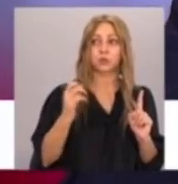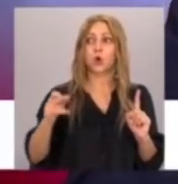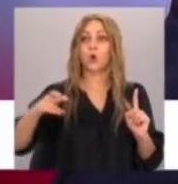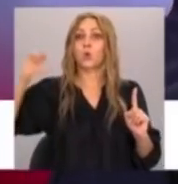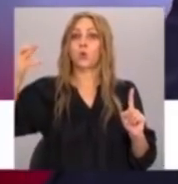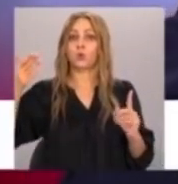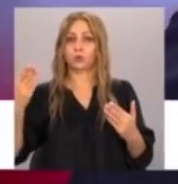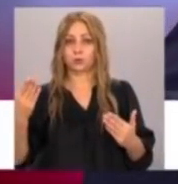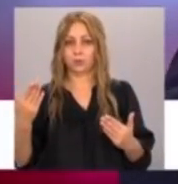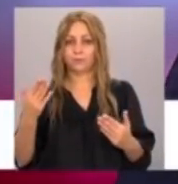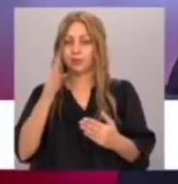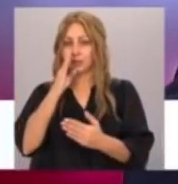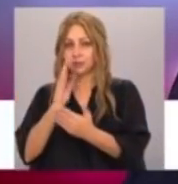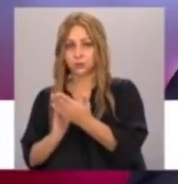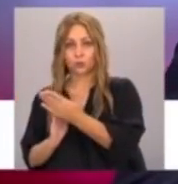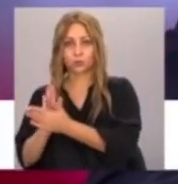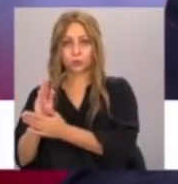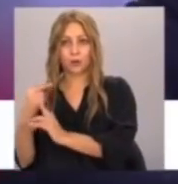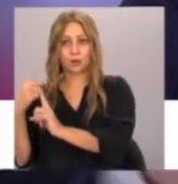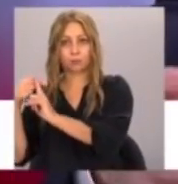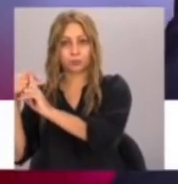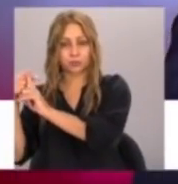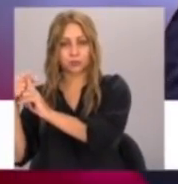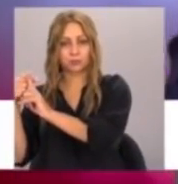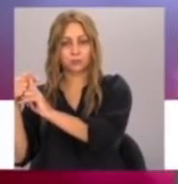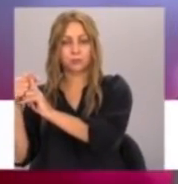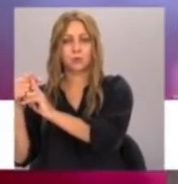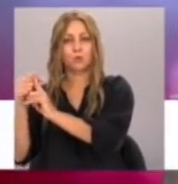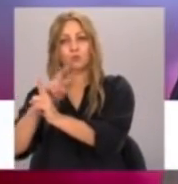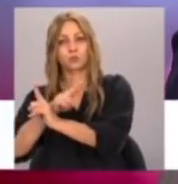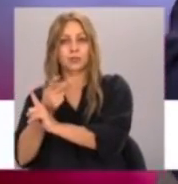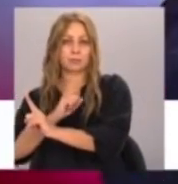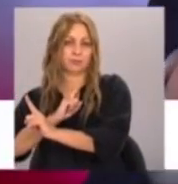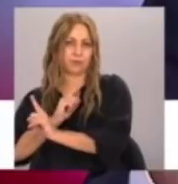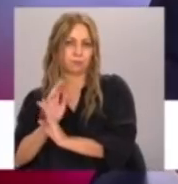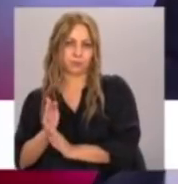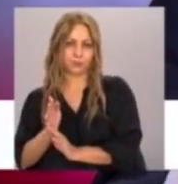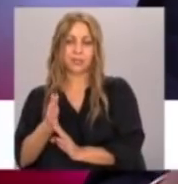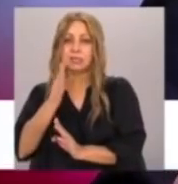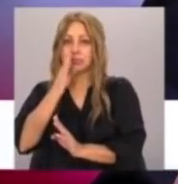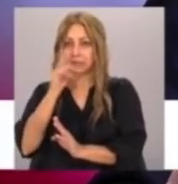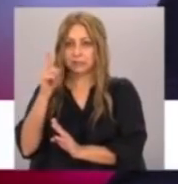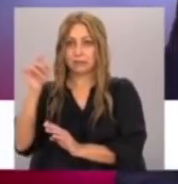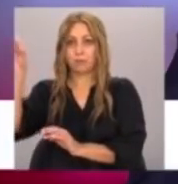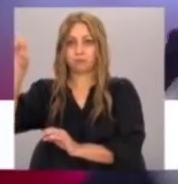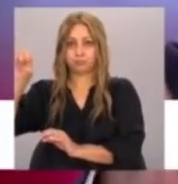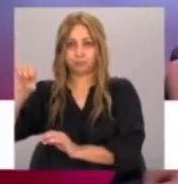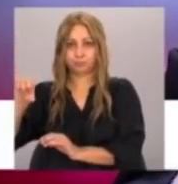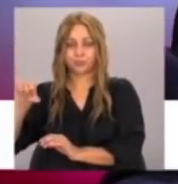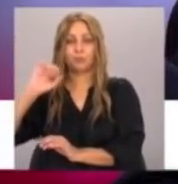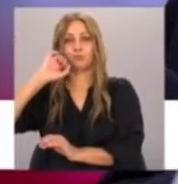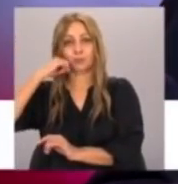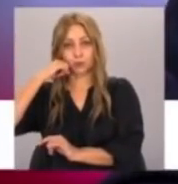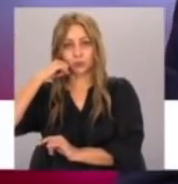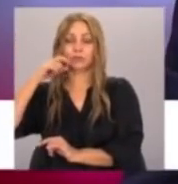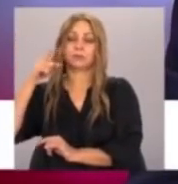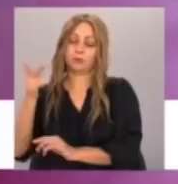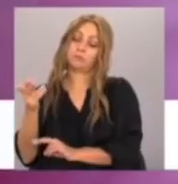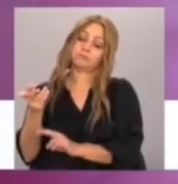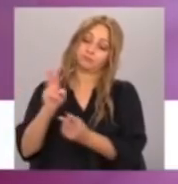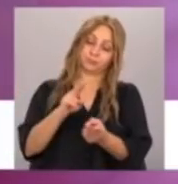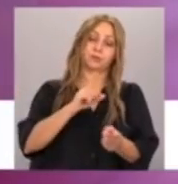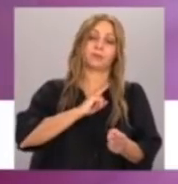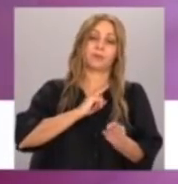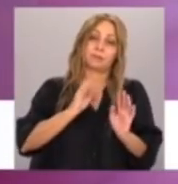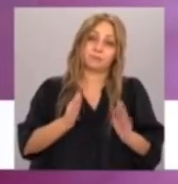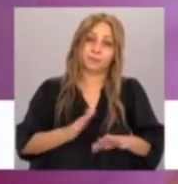nesse caminho eu não vejo necessidade de privatizar começar a ser uma sangria de financeira bom aí não há outro remédio que já